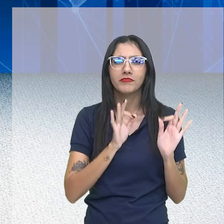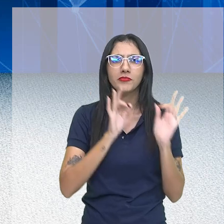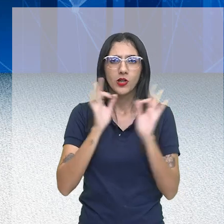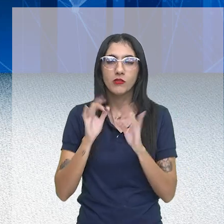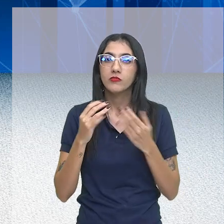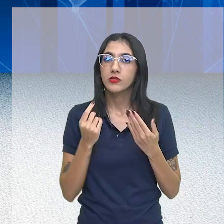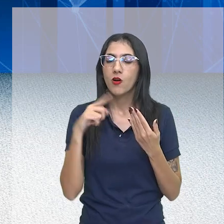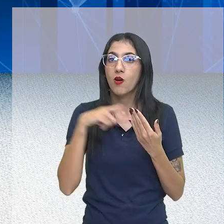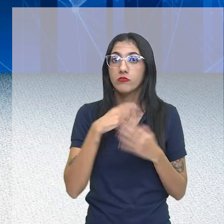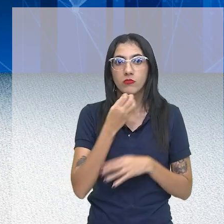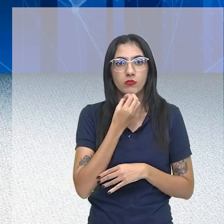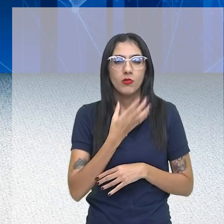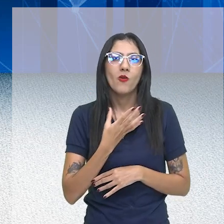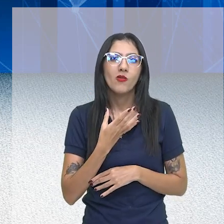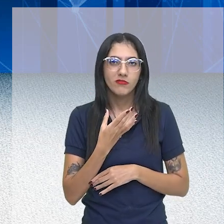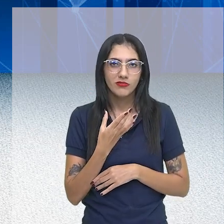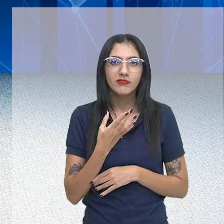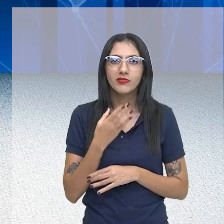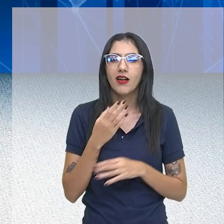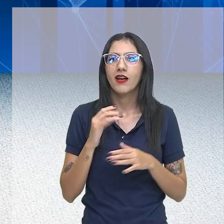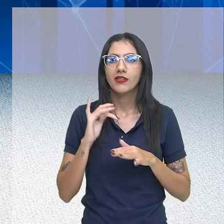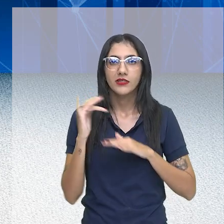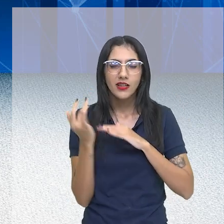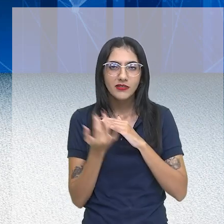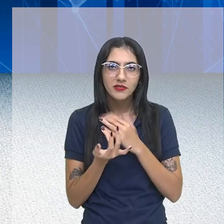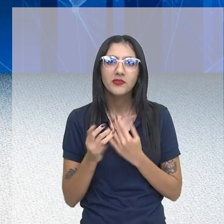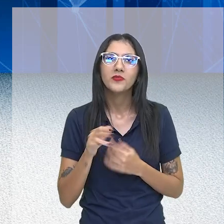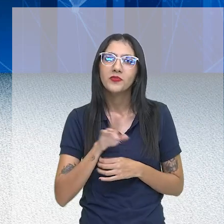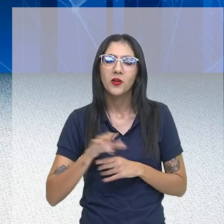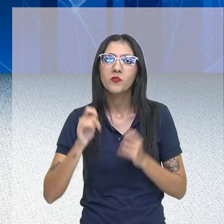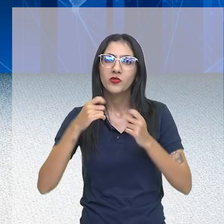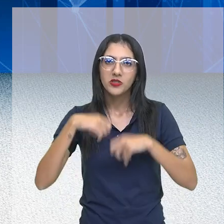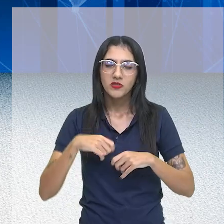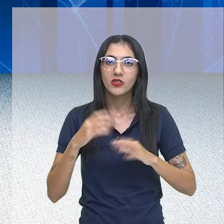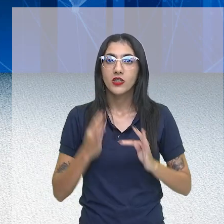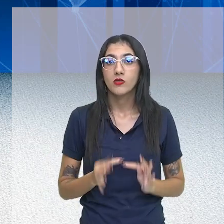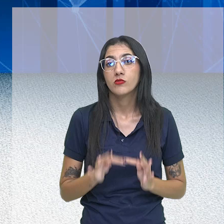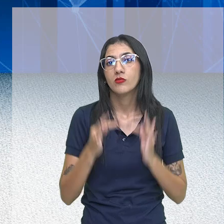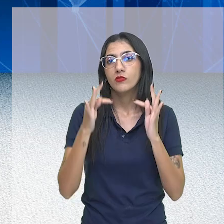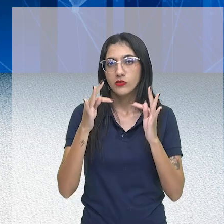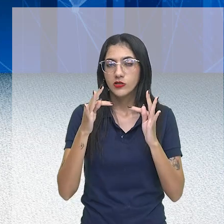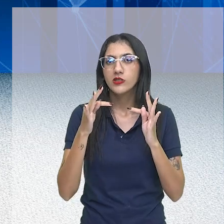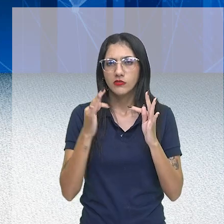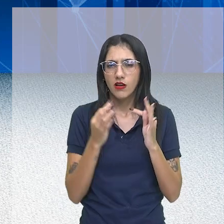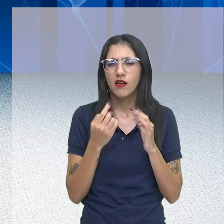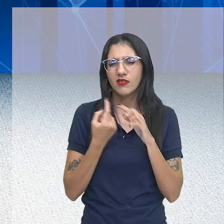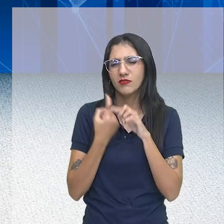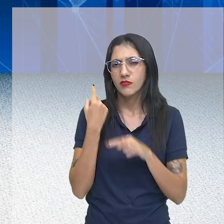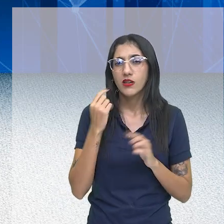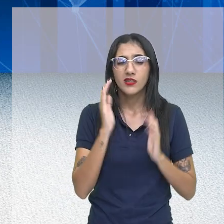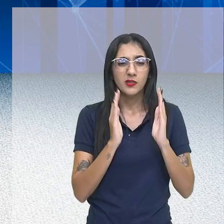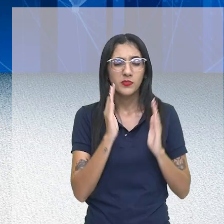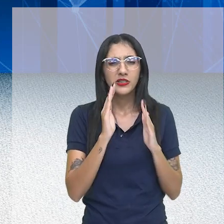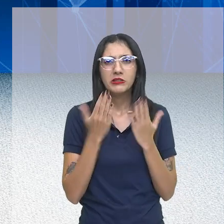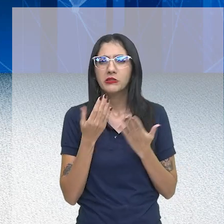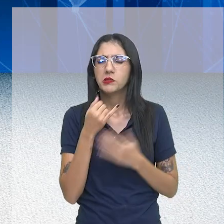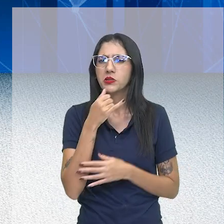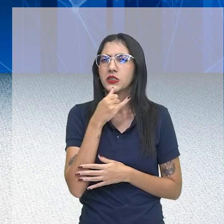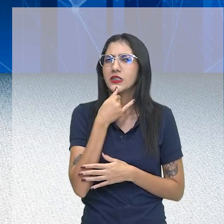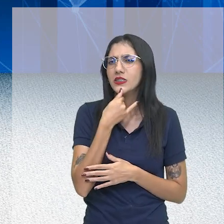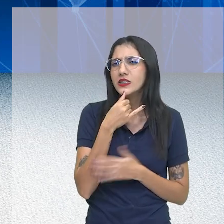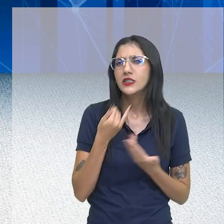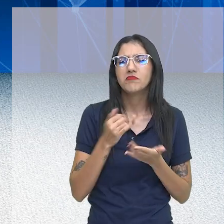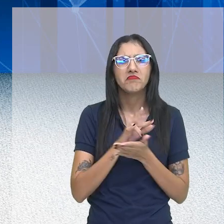impactou positivamente, ajudando naquele cenário, naquele momento, amenizando, né, a dor que estava se sentindo por